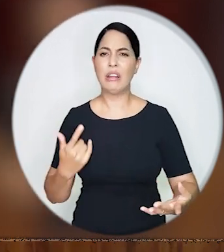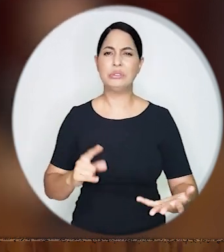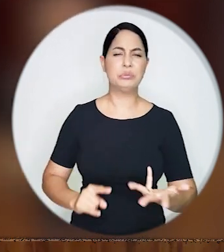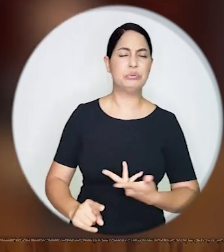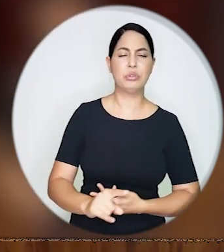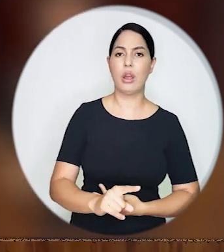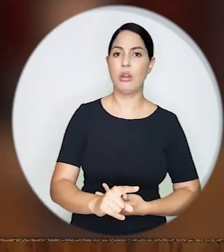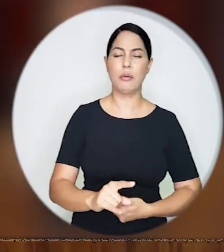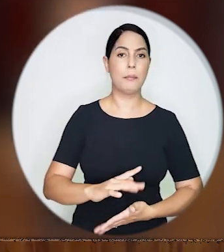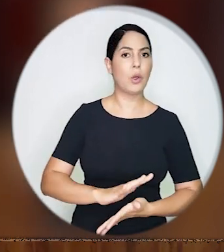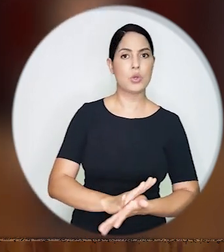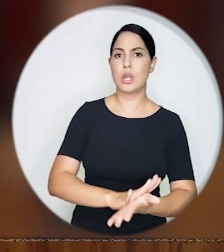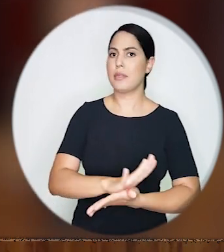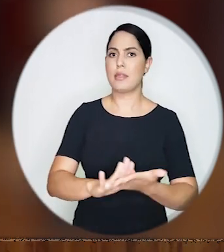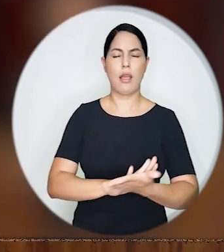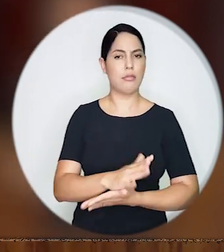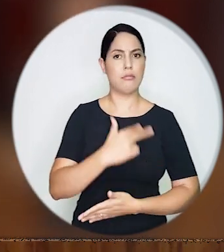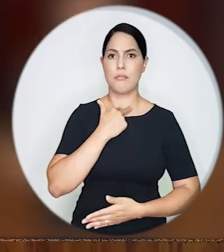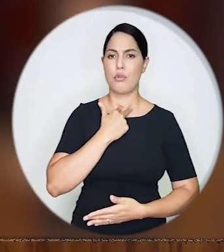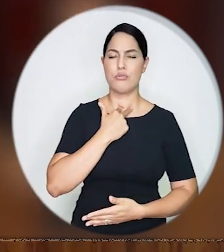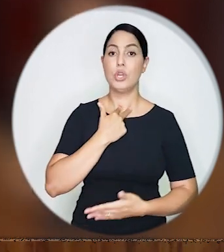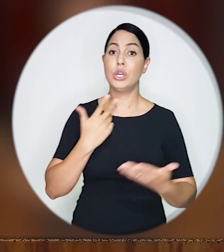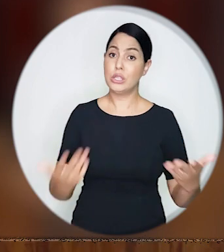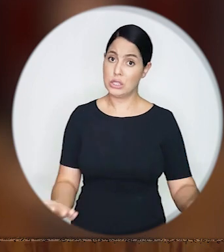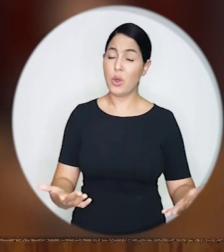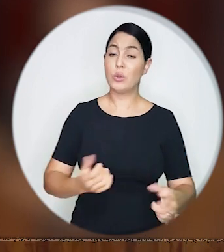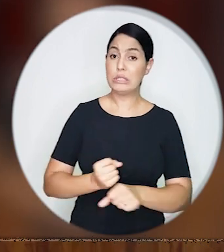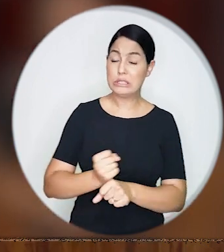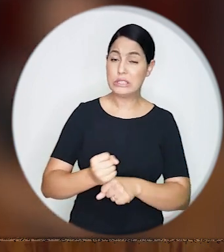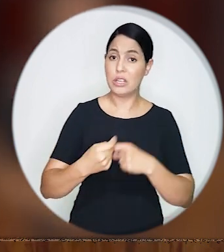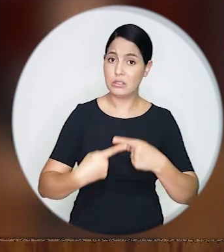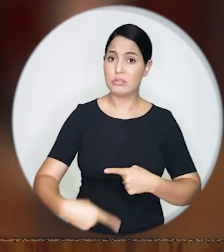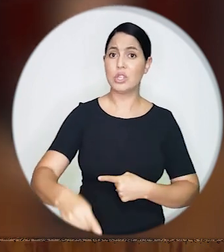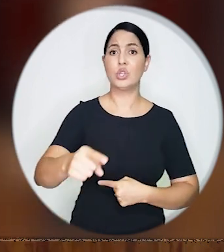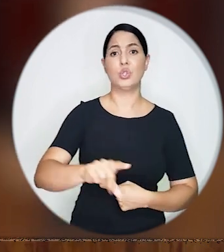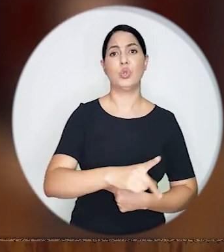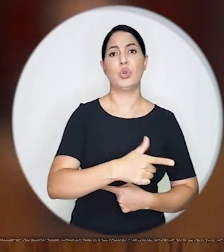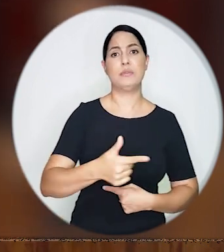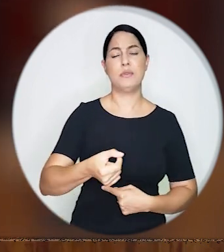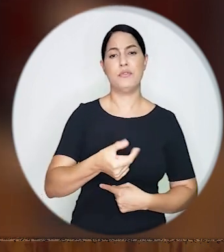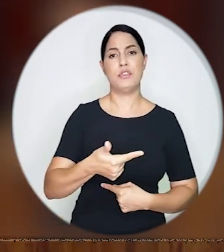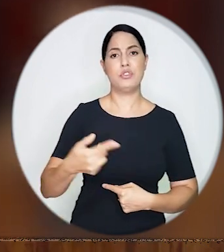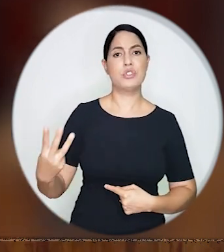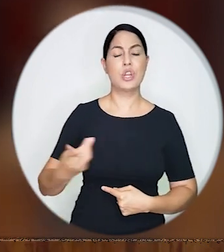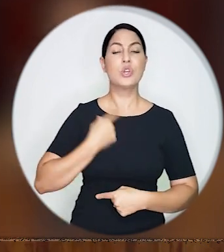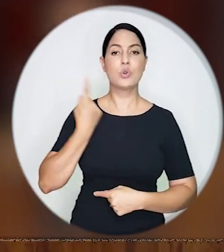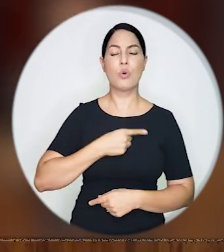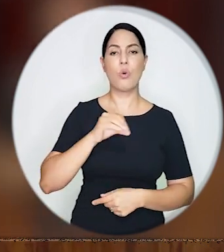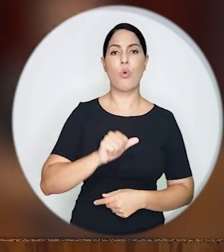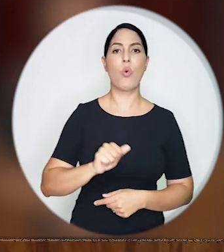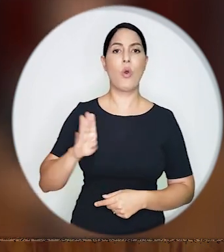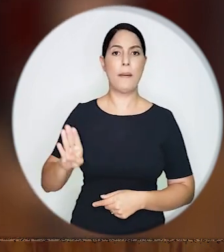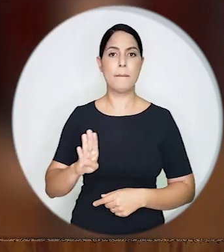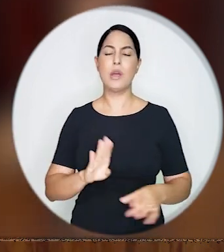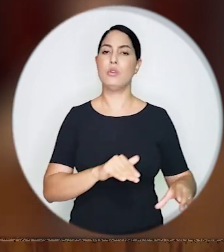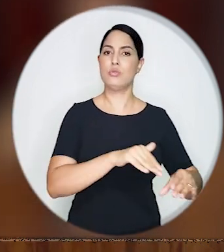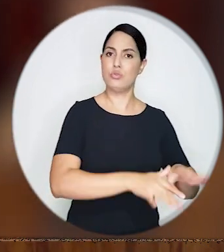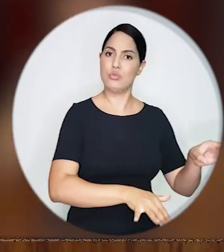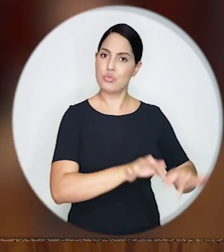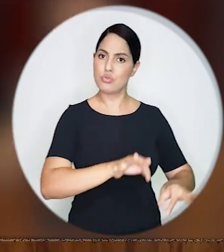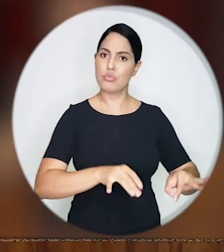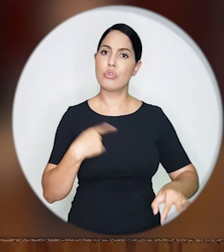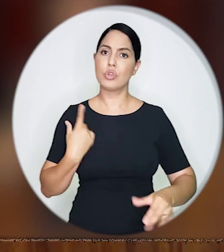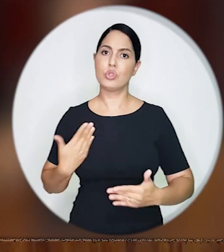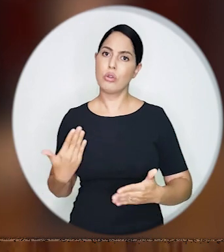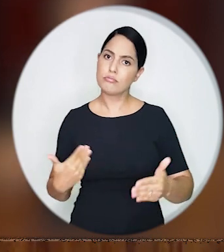idade e quaisquer outras formas de discriminação. Na abertura deste ano judiciário de 2023, a OAB reafirma seu compromisso de